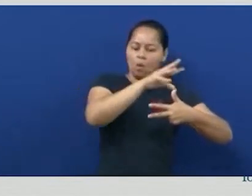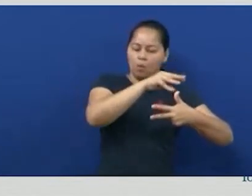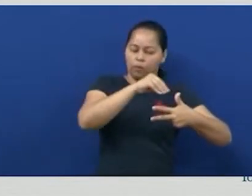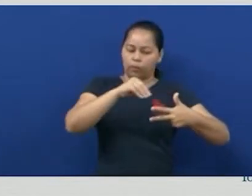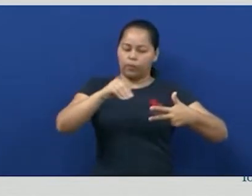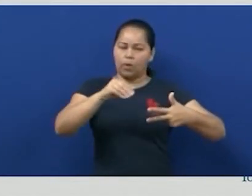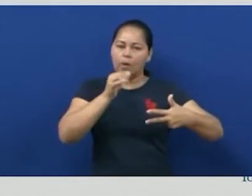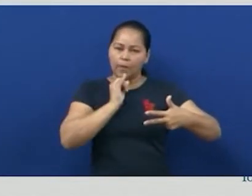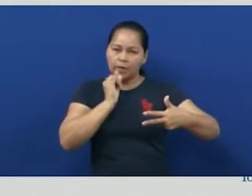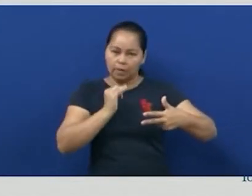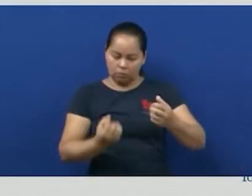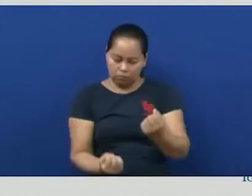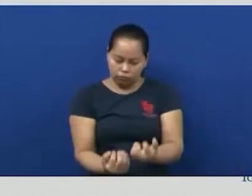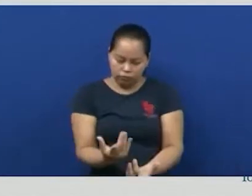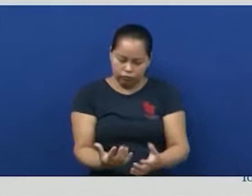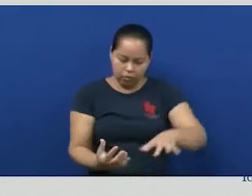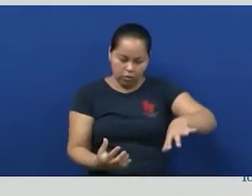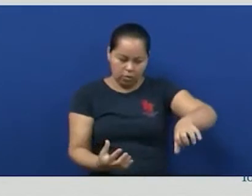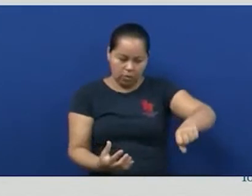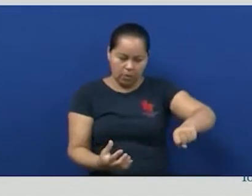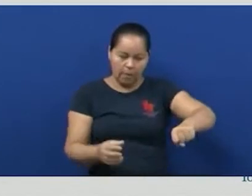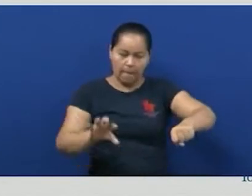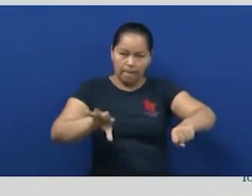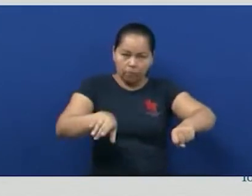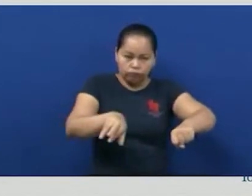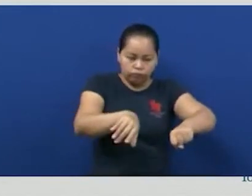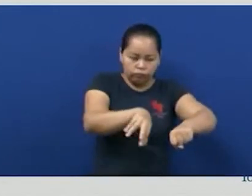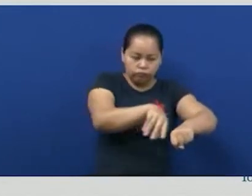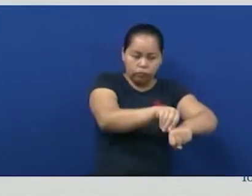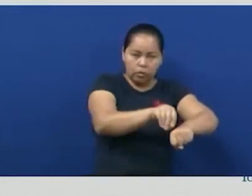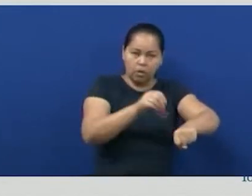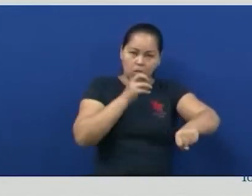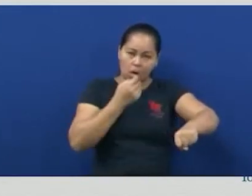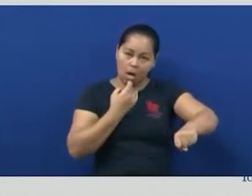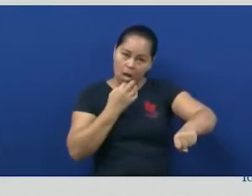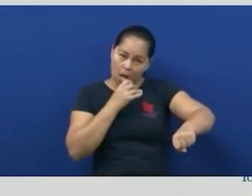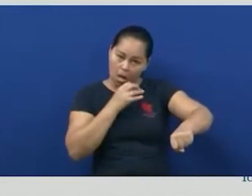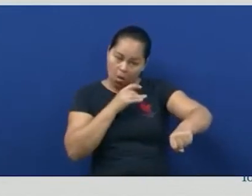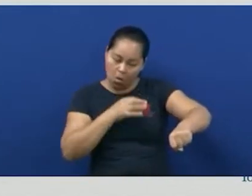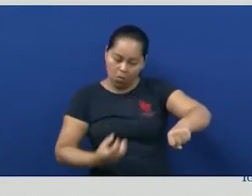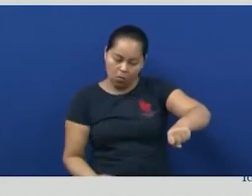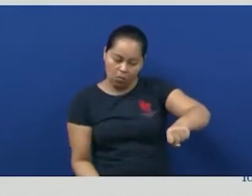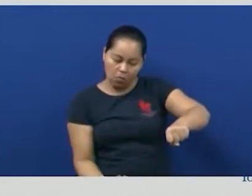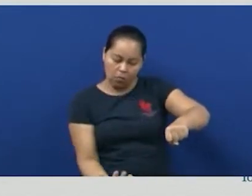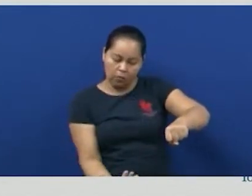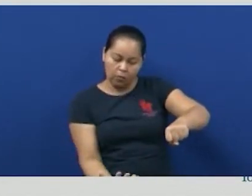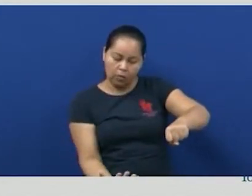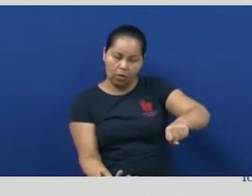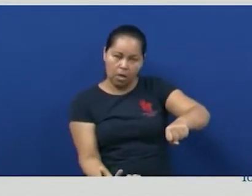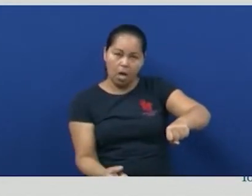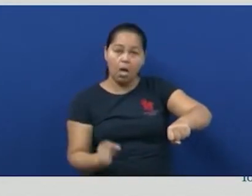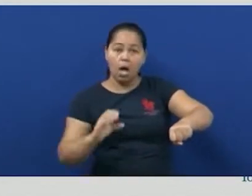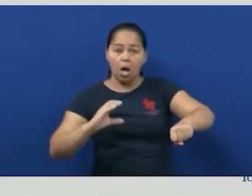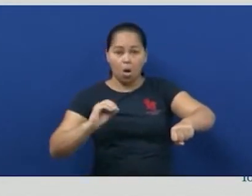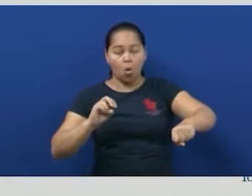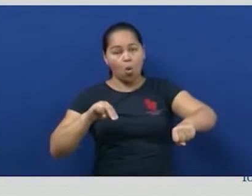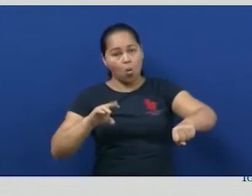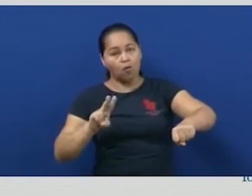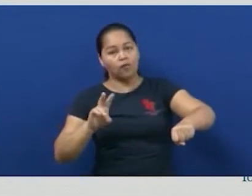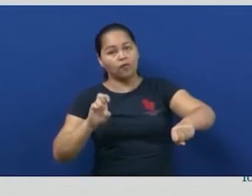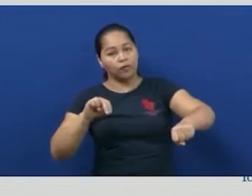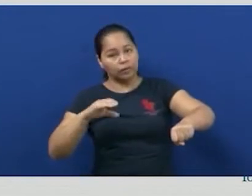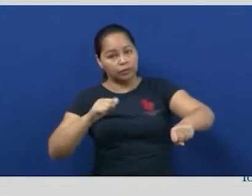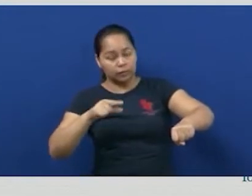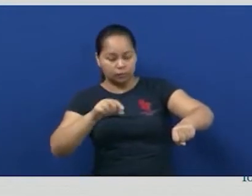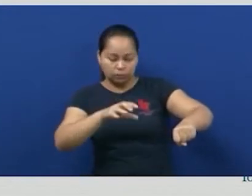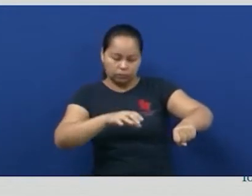panela para a mão. A convecção, que são correntes de ar que está acontecendo ali